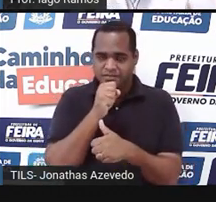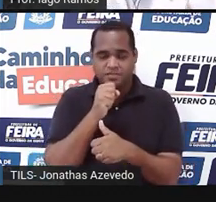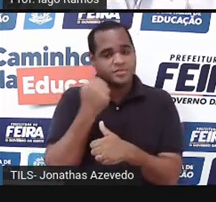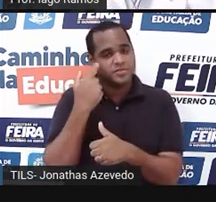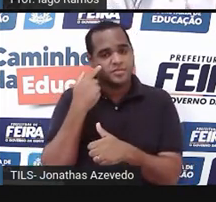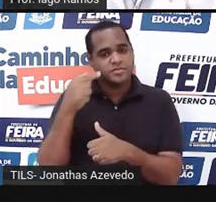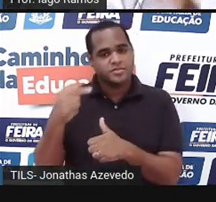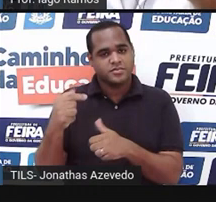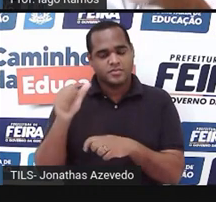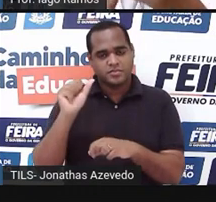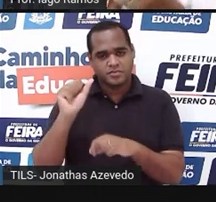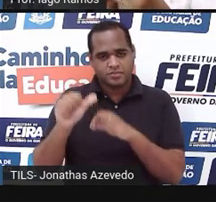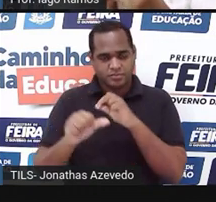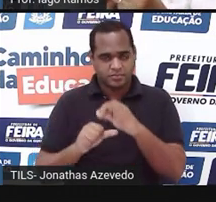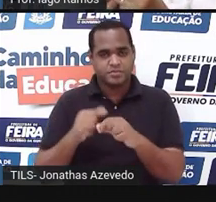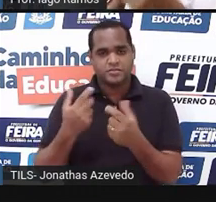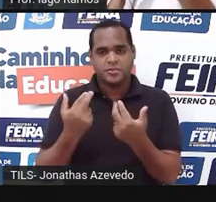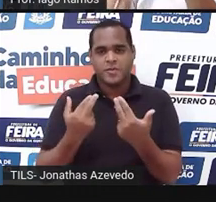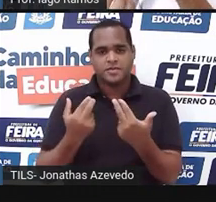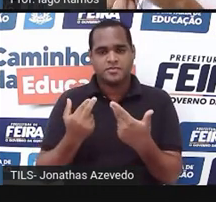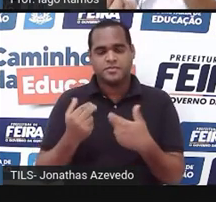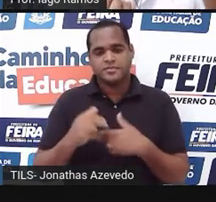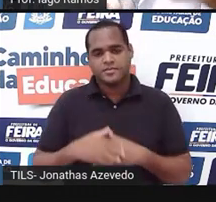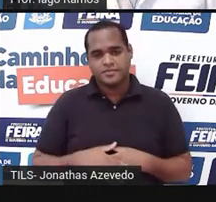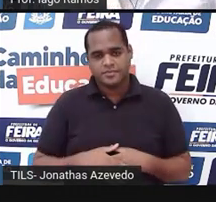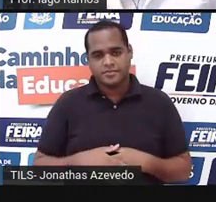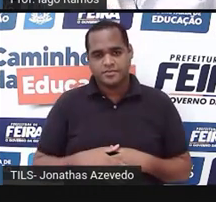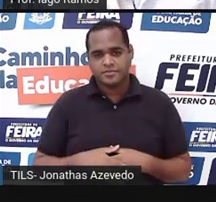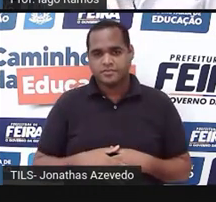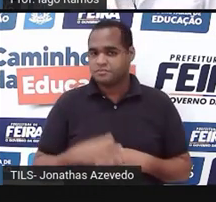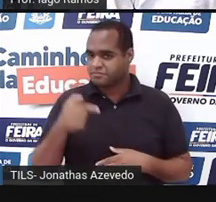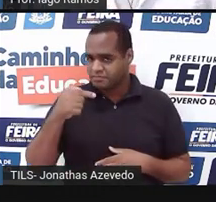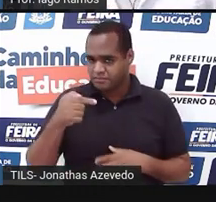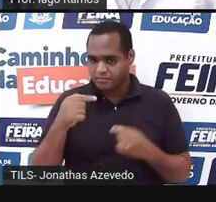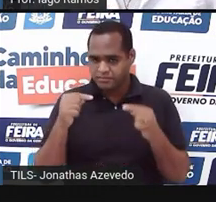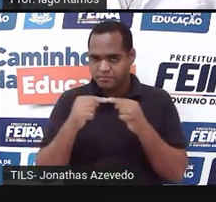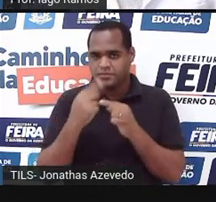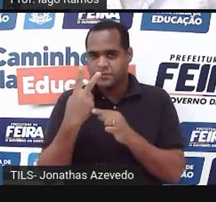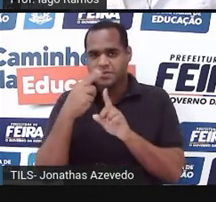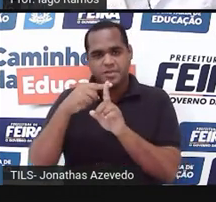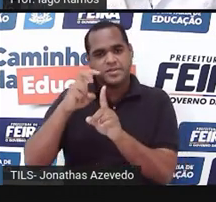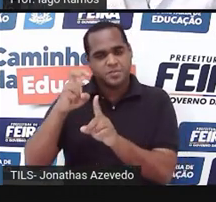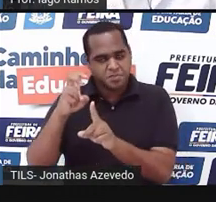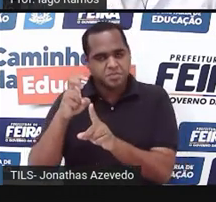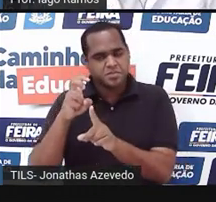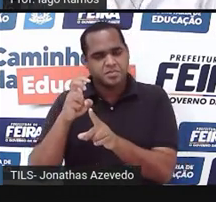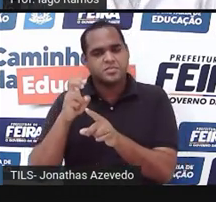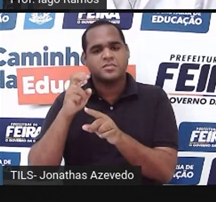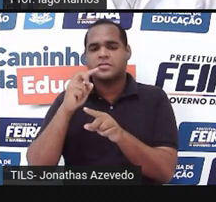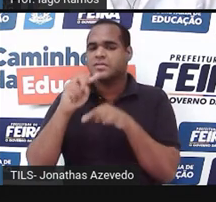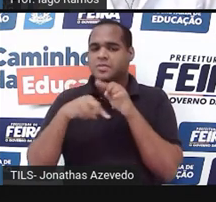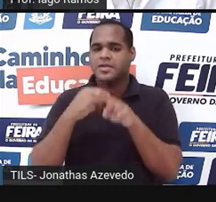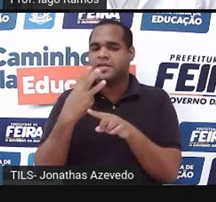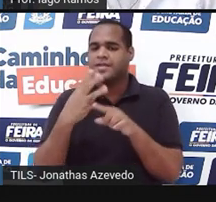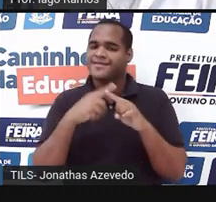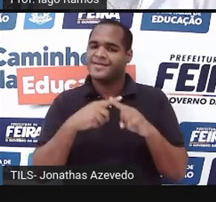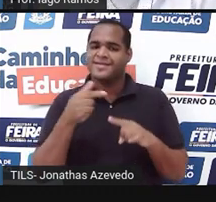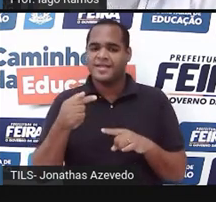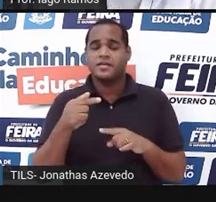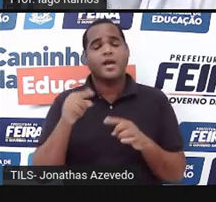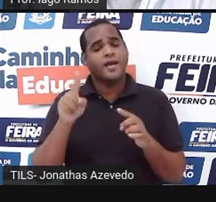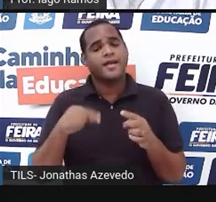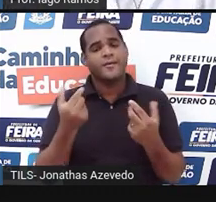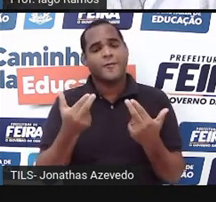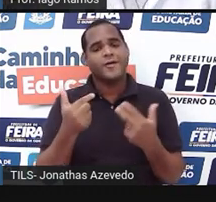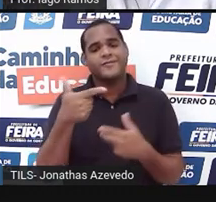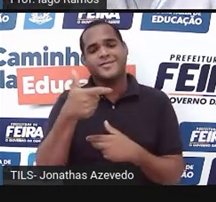embaixo o set em laranja também para dizer que é igual né e o 7 é resultado de 25 e depois ficou três vezes 7 =